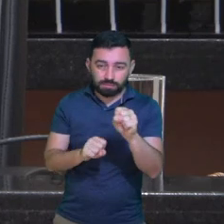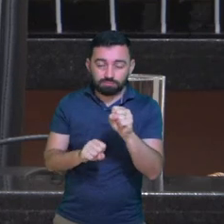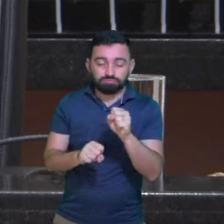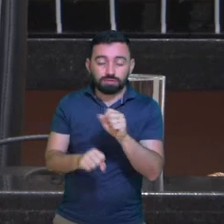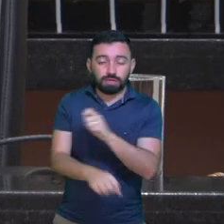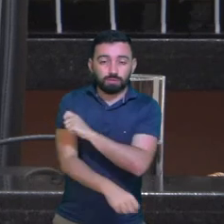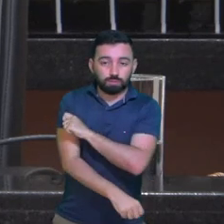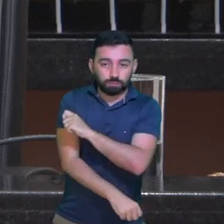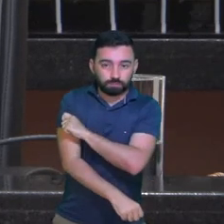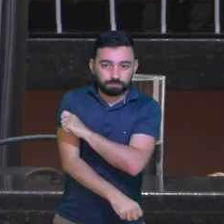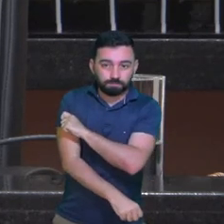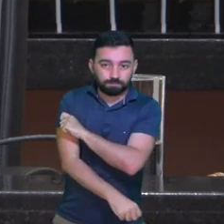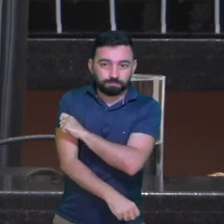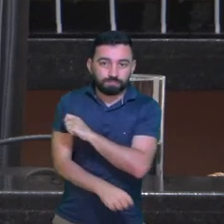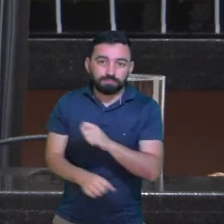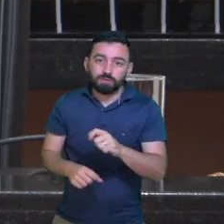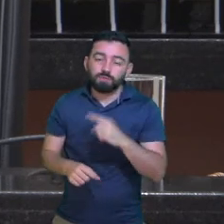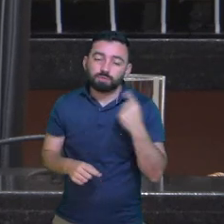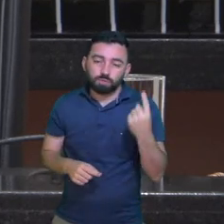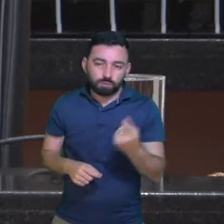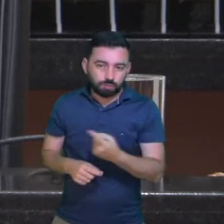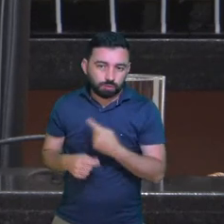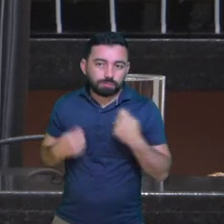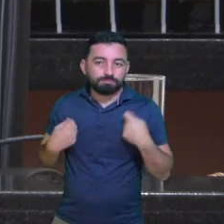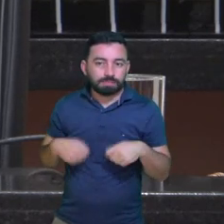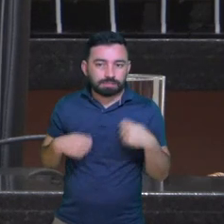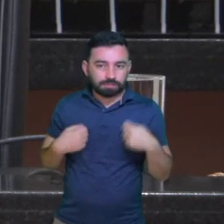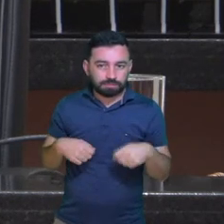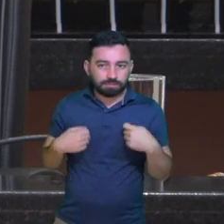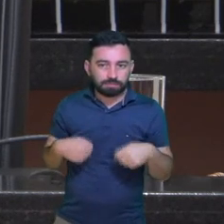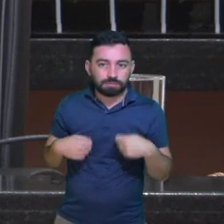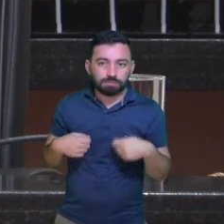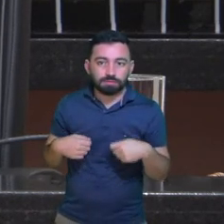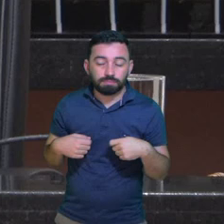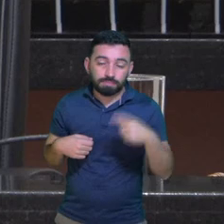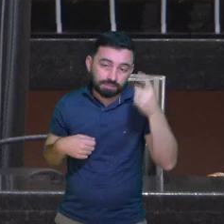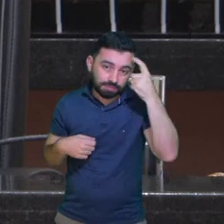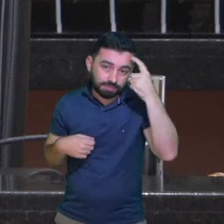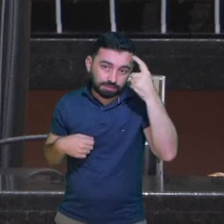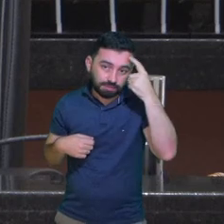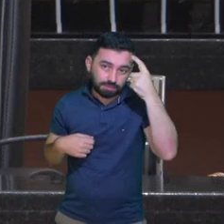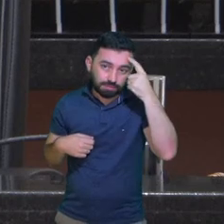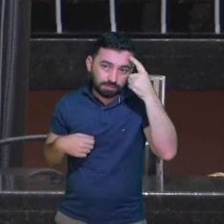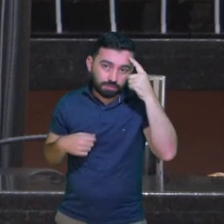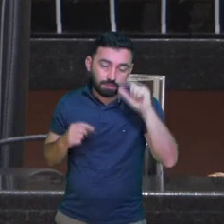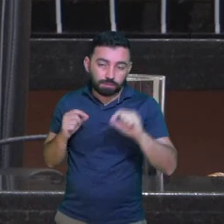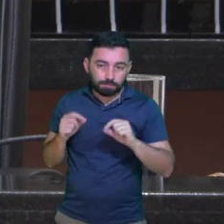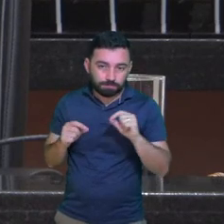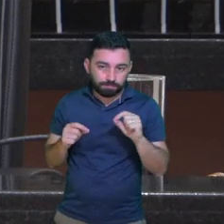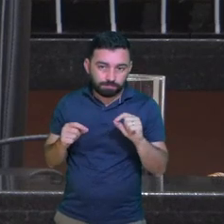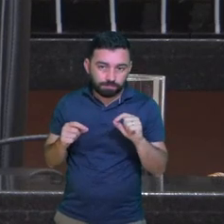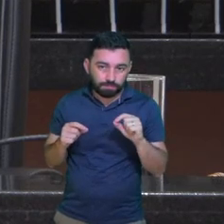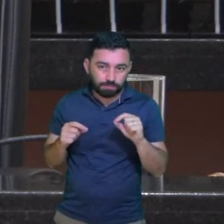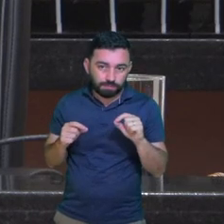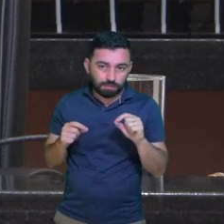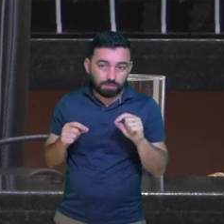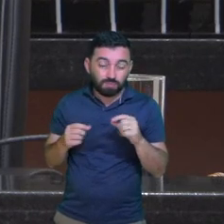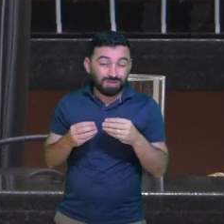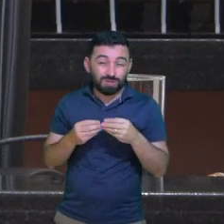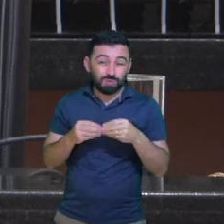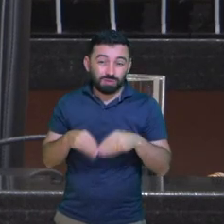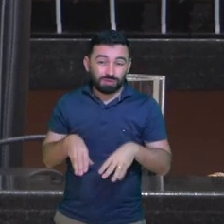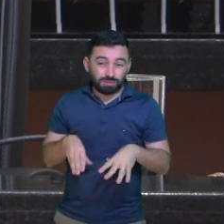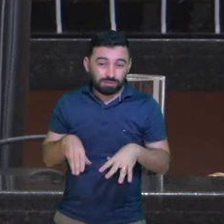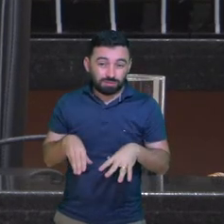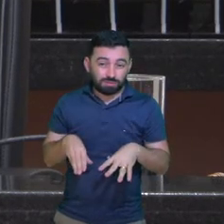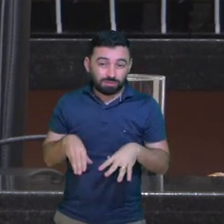dúvida disso e que todos nós vamos precisar eh pensar a respeito porque esse esse prejuízo